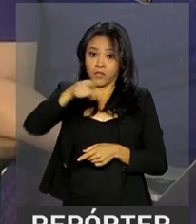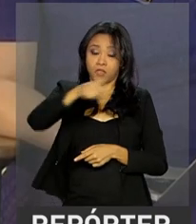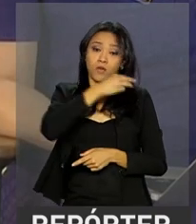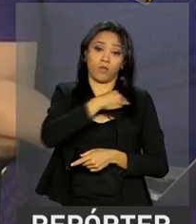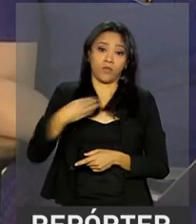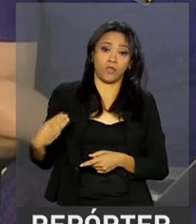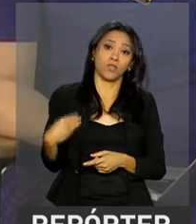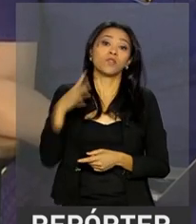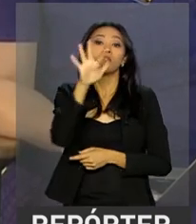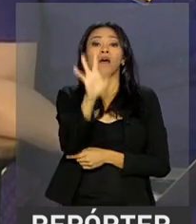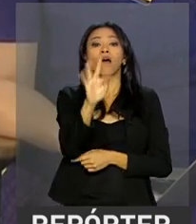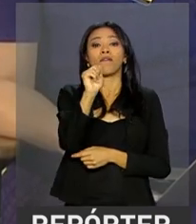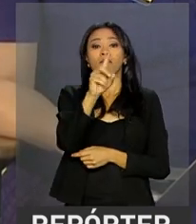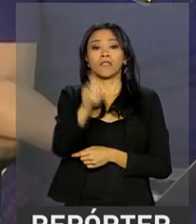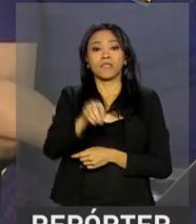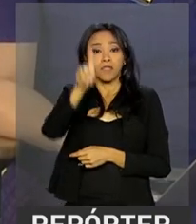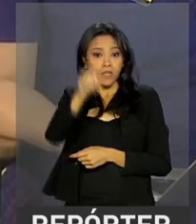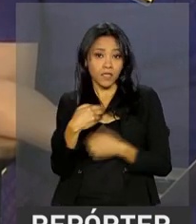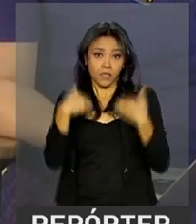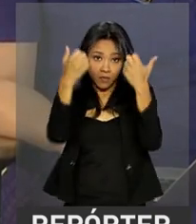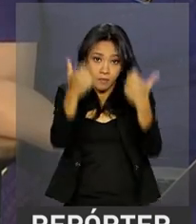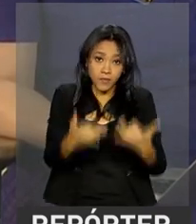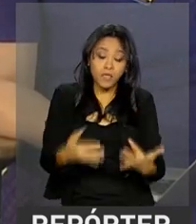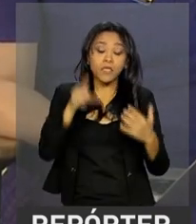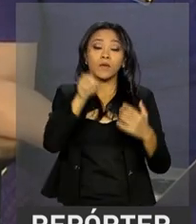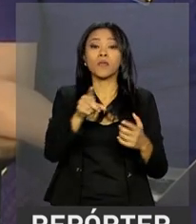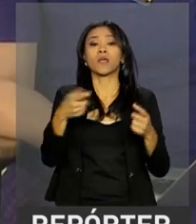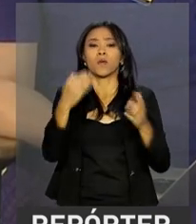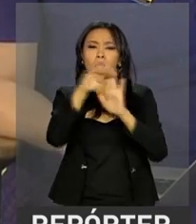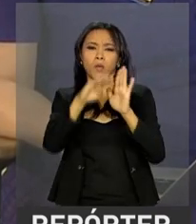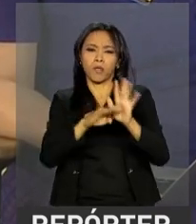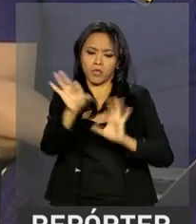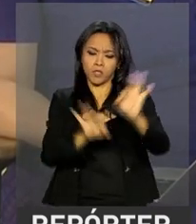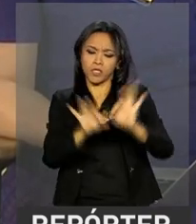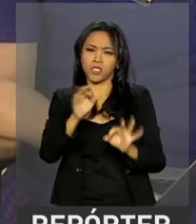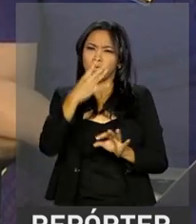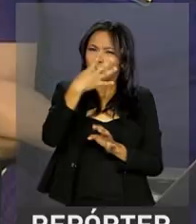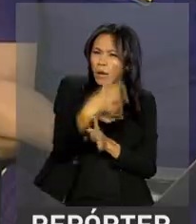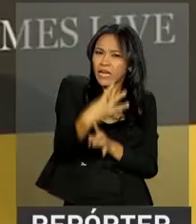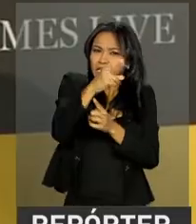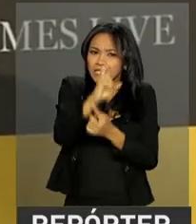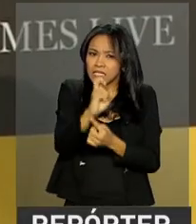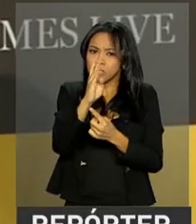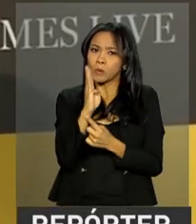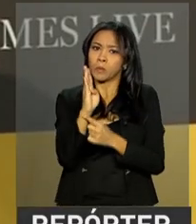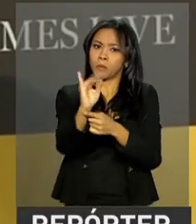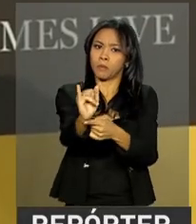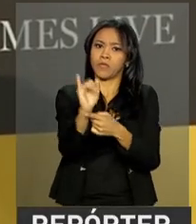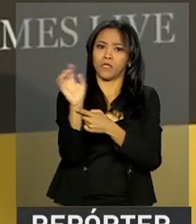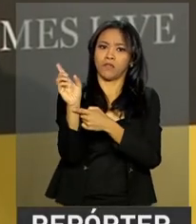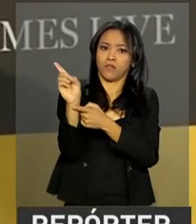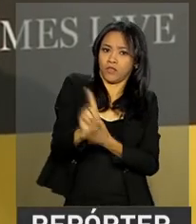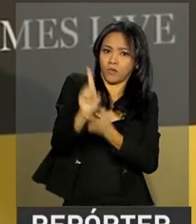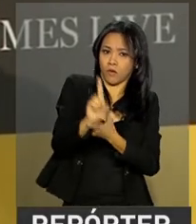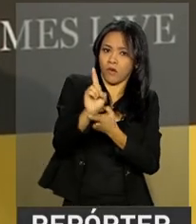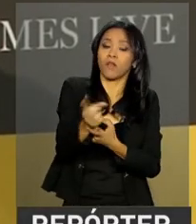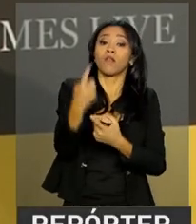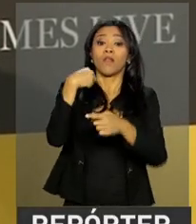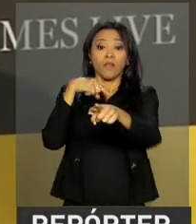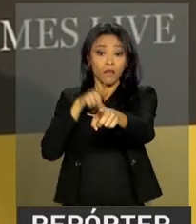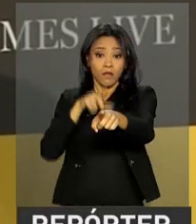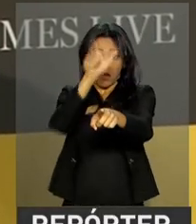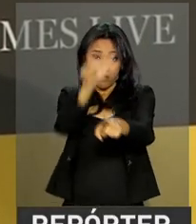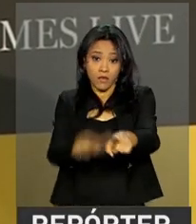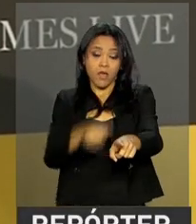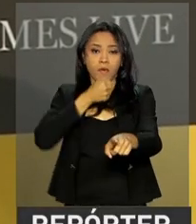Fazenda, Henrique Meirelles, e destaca um programa com investimentos de 45 bilhões de dólares. No evento promovido pelo jornal, o ministro